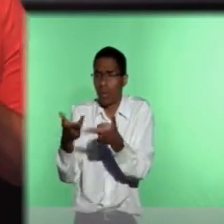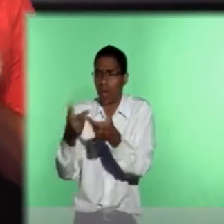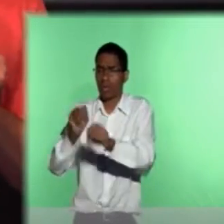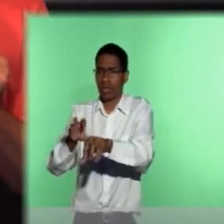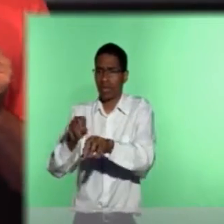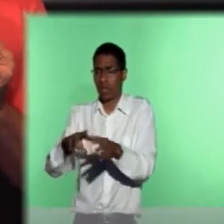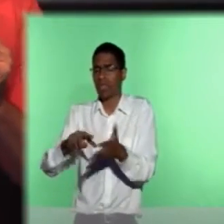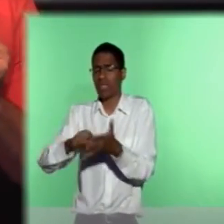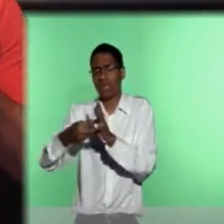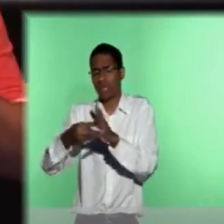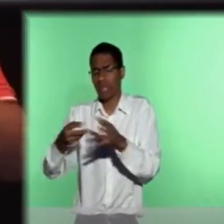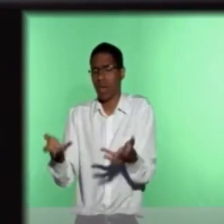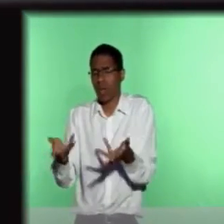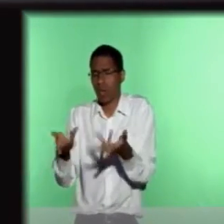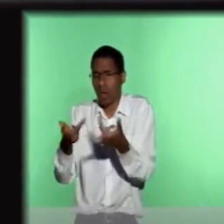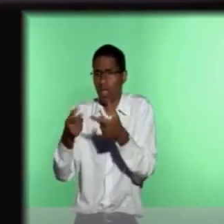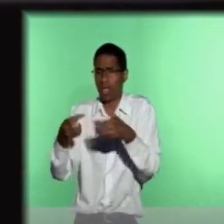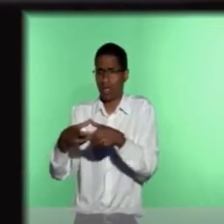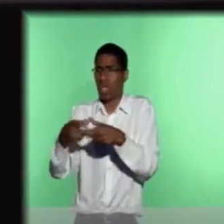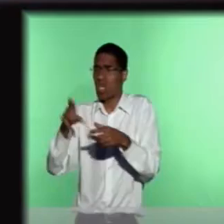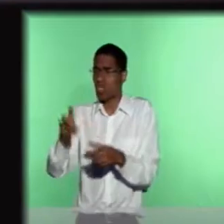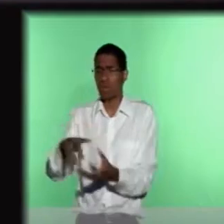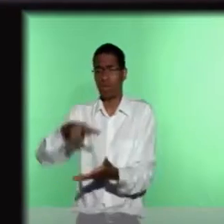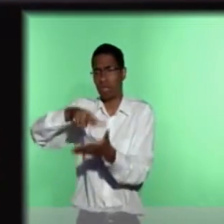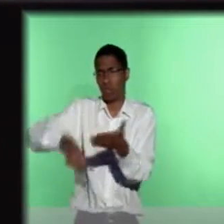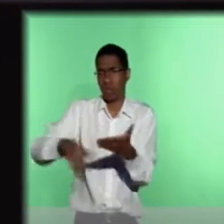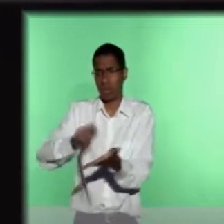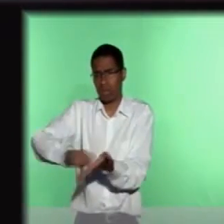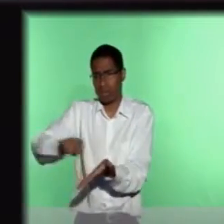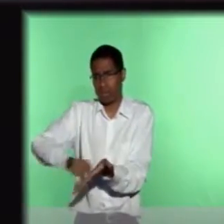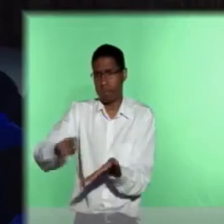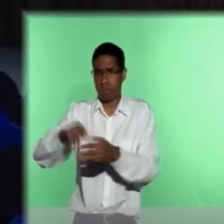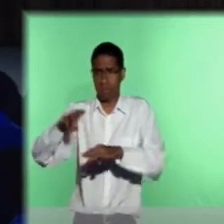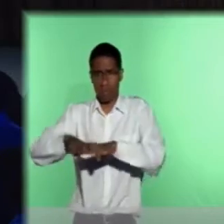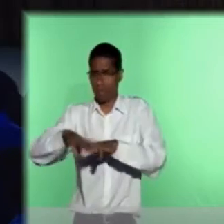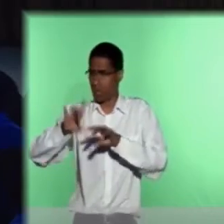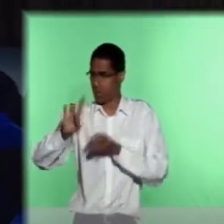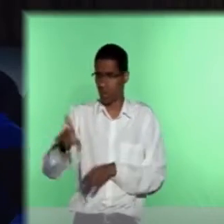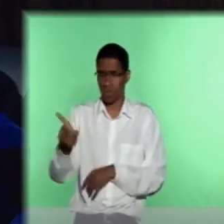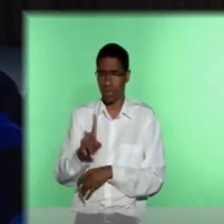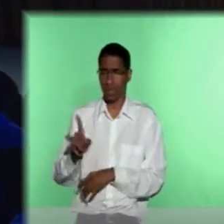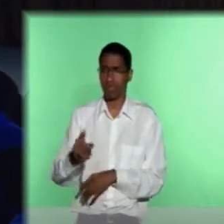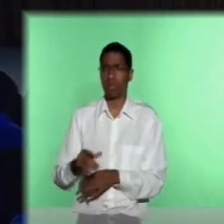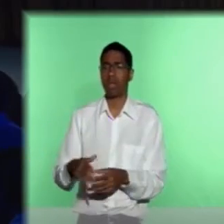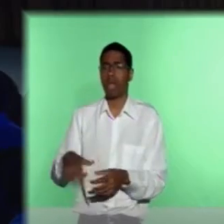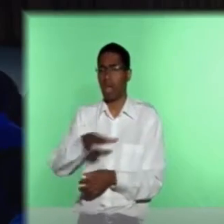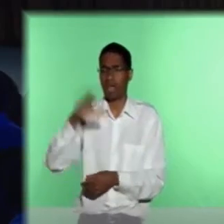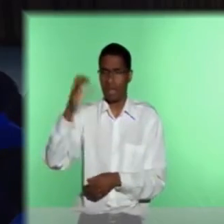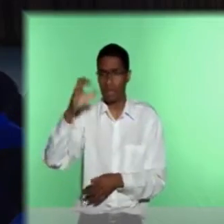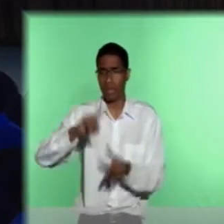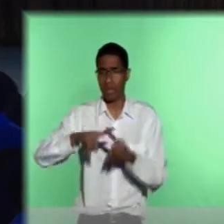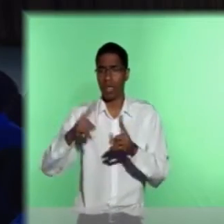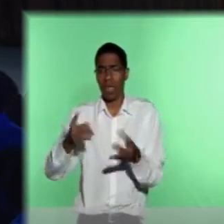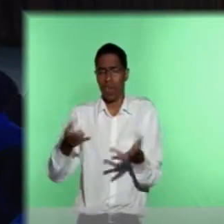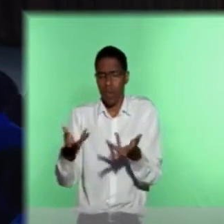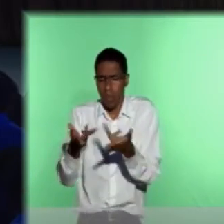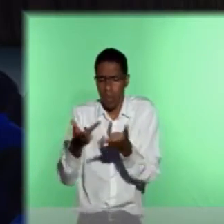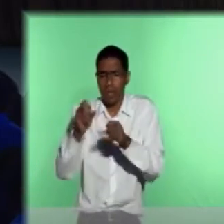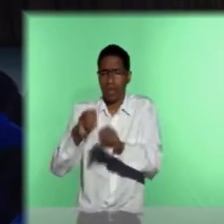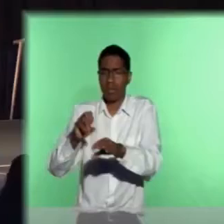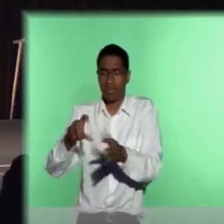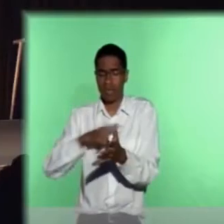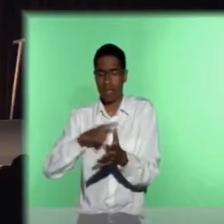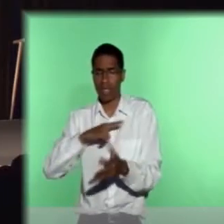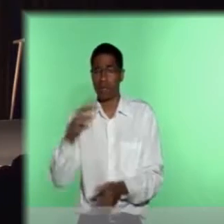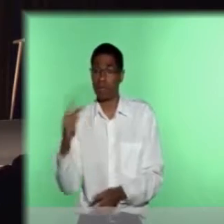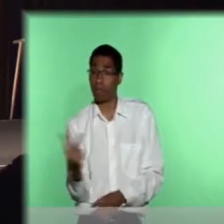de leitura, escrita e matemática, mesmo se a gente incluísse ciências. Qualidade da educação passa, por exemplo, por